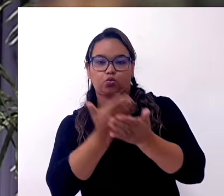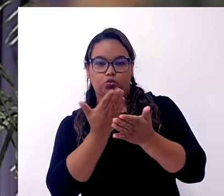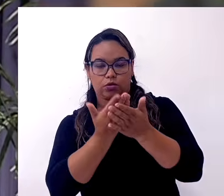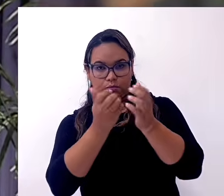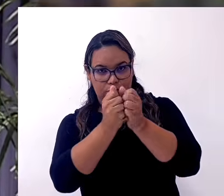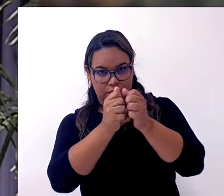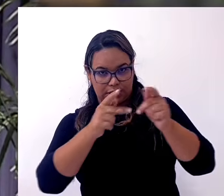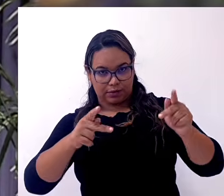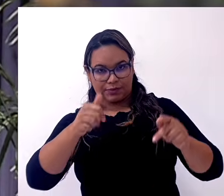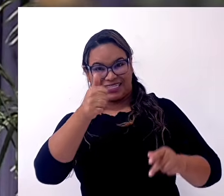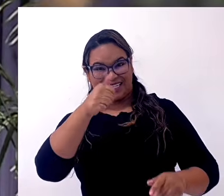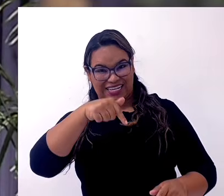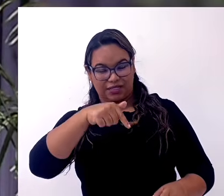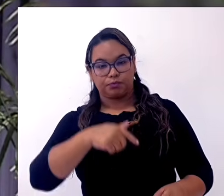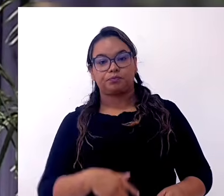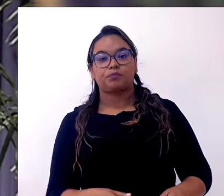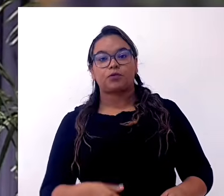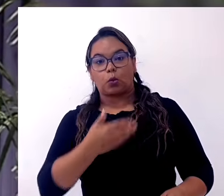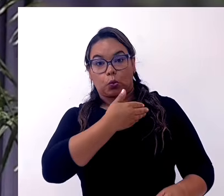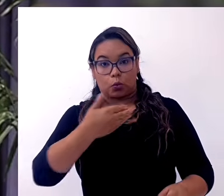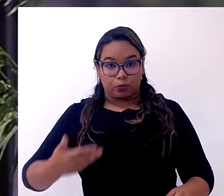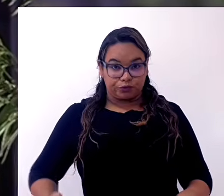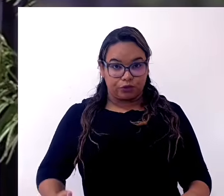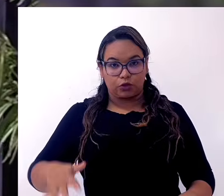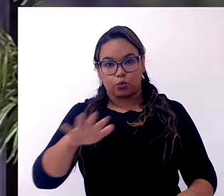mundo dão o seu poder à besta.